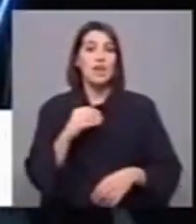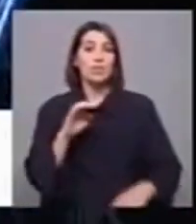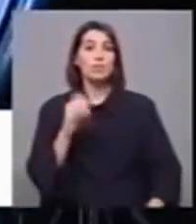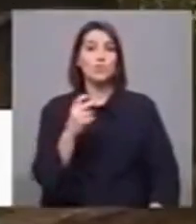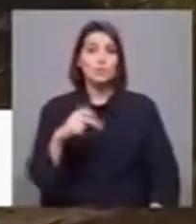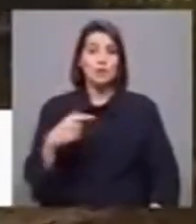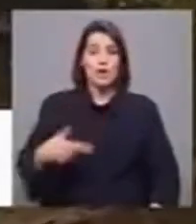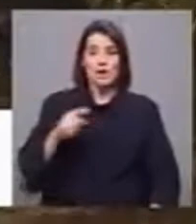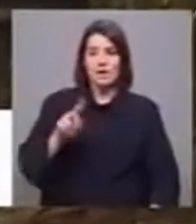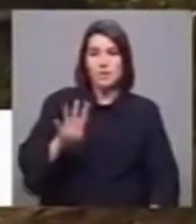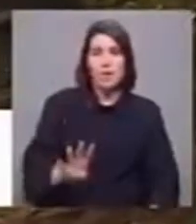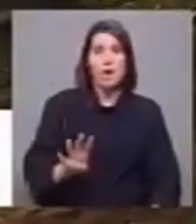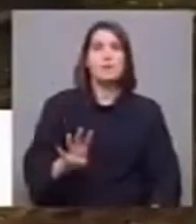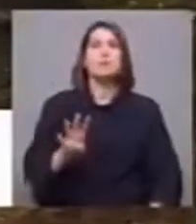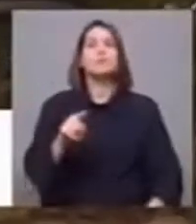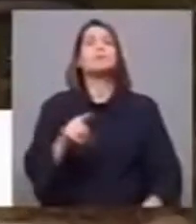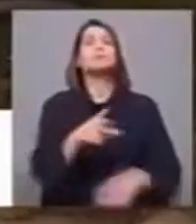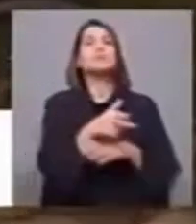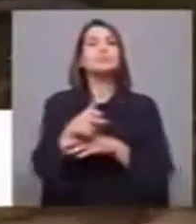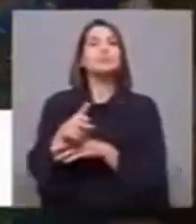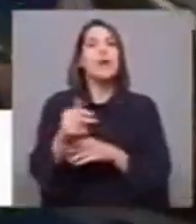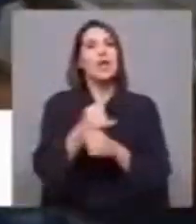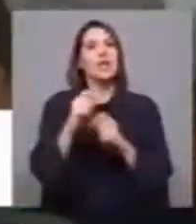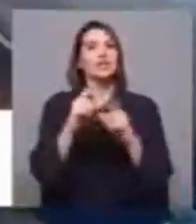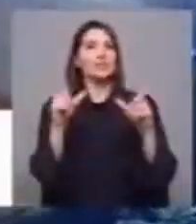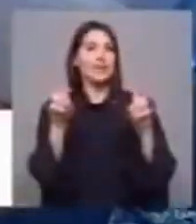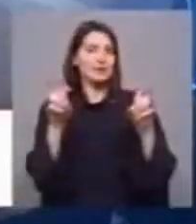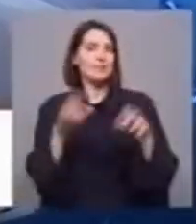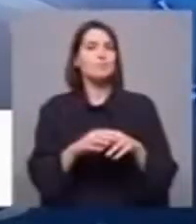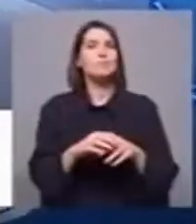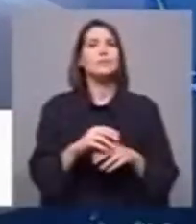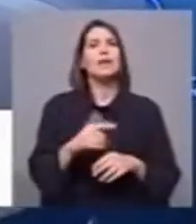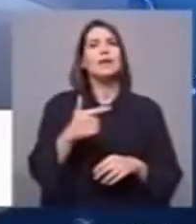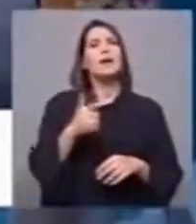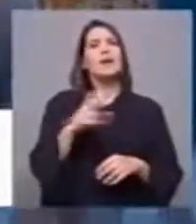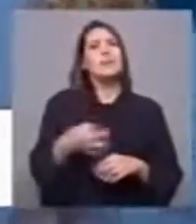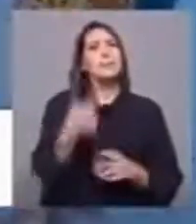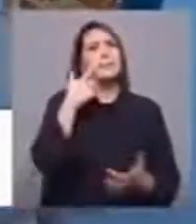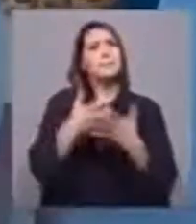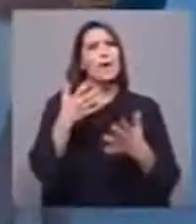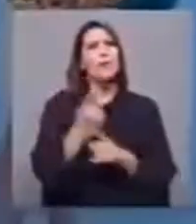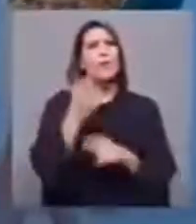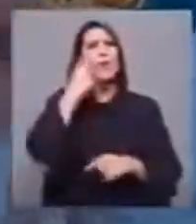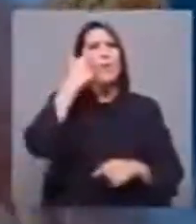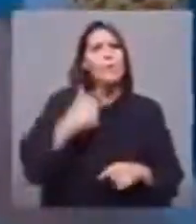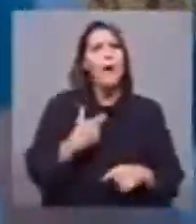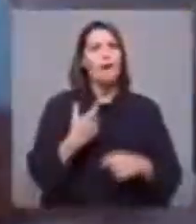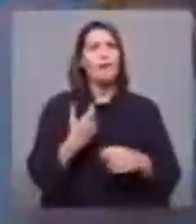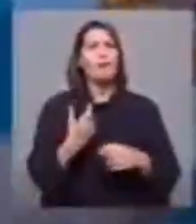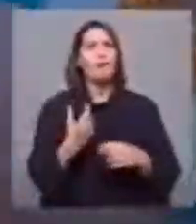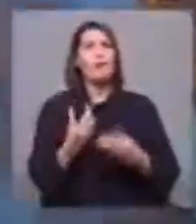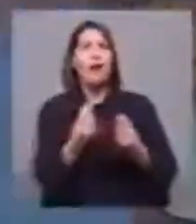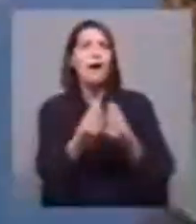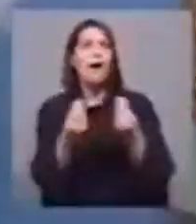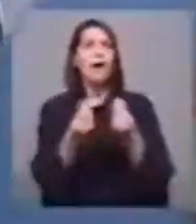Souza a reportagem O Despertar da Ilha colocou RTP em destaque pela forma humana e original e como abordou